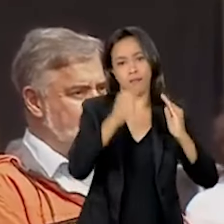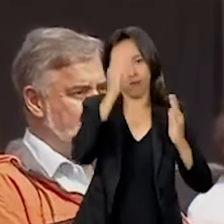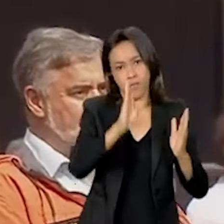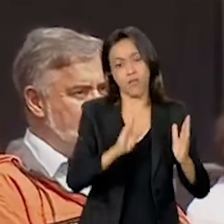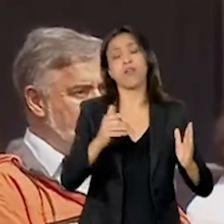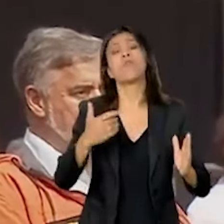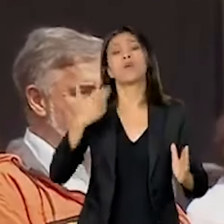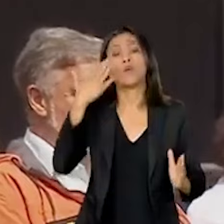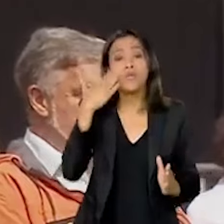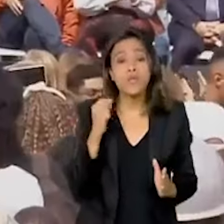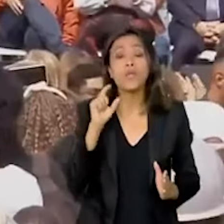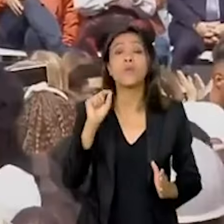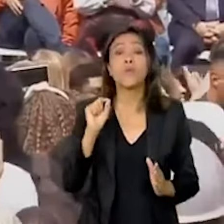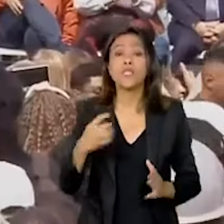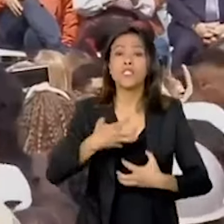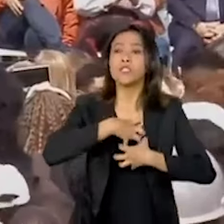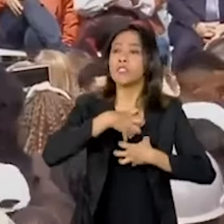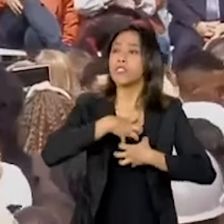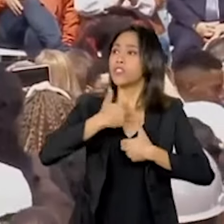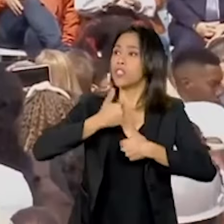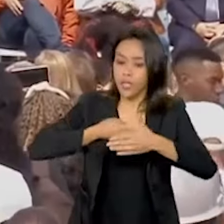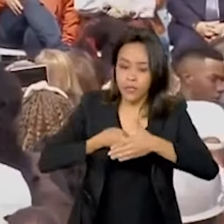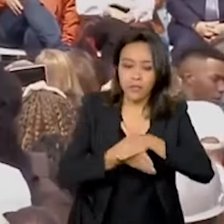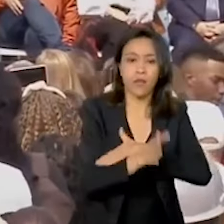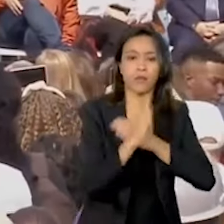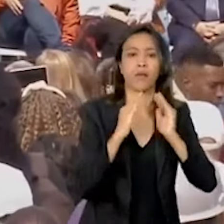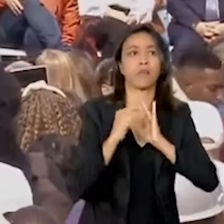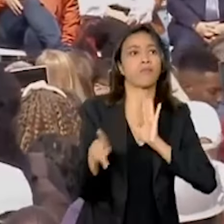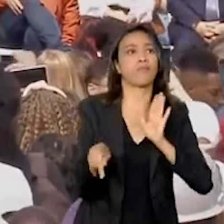casa nossa. Eu tenho noção disso.